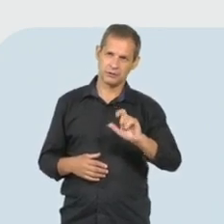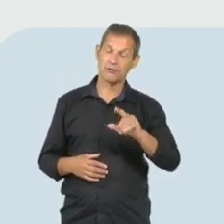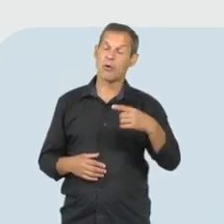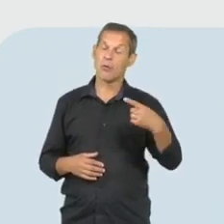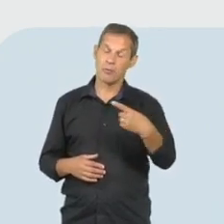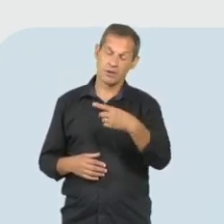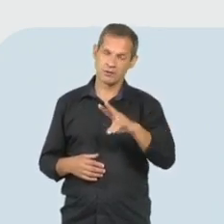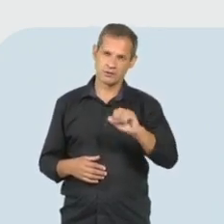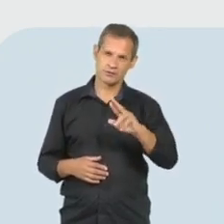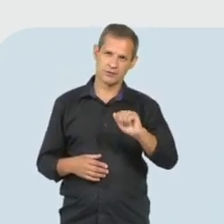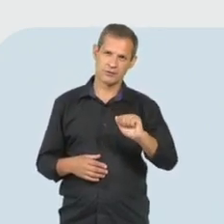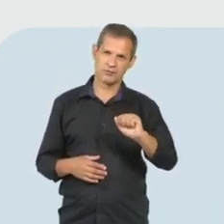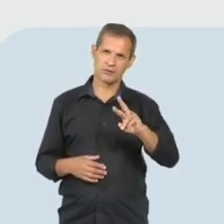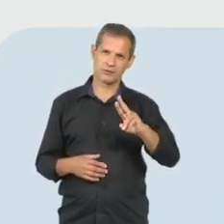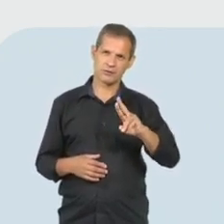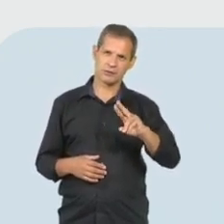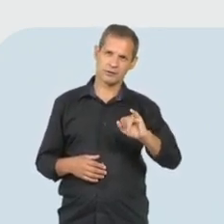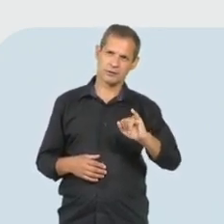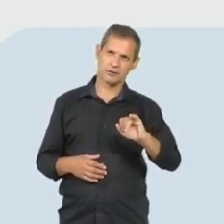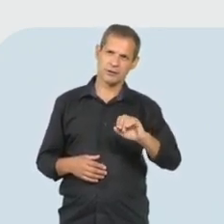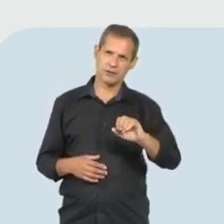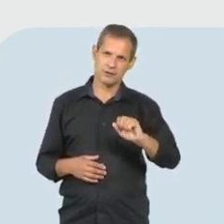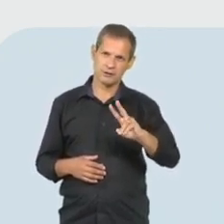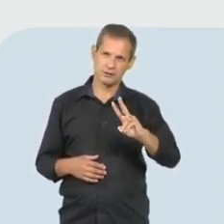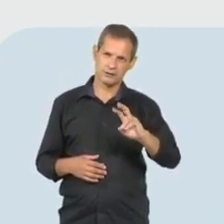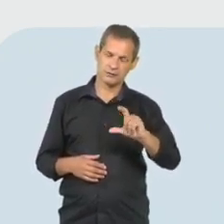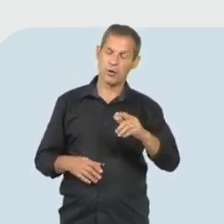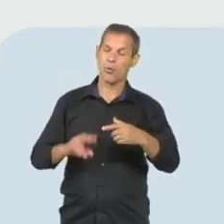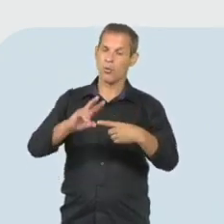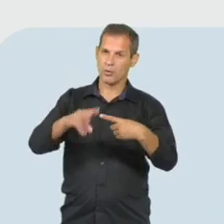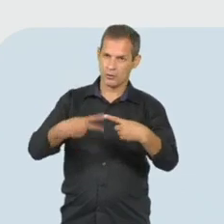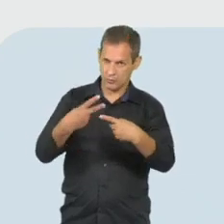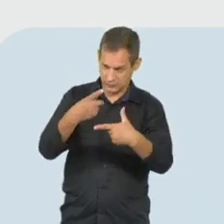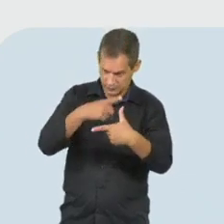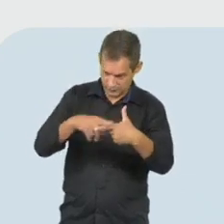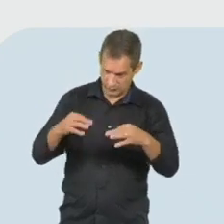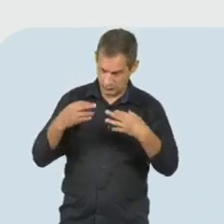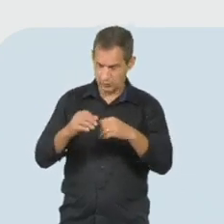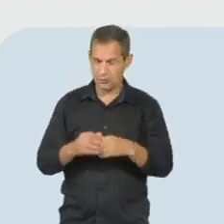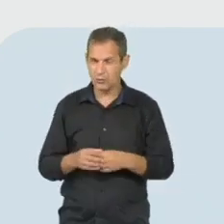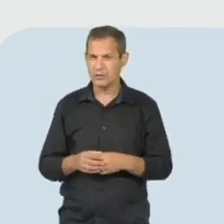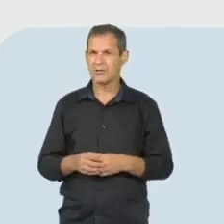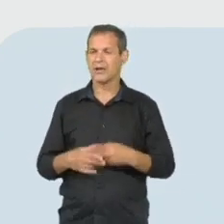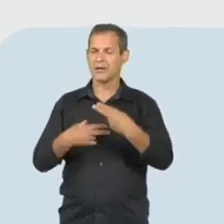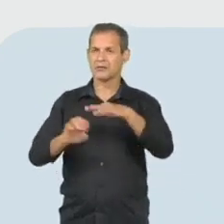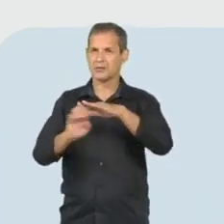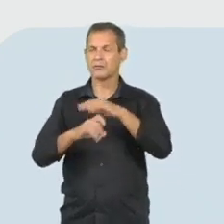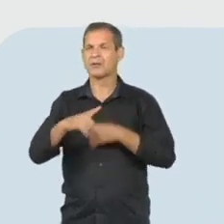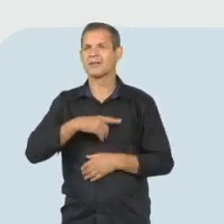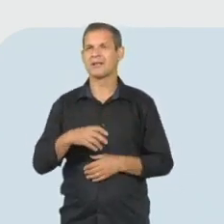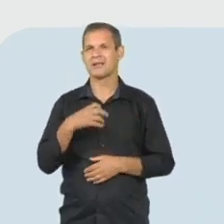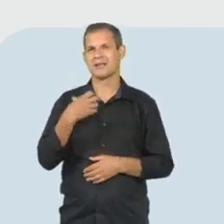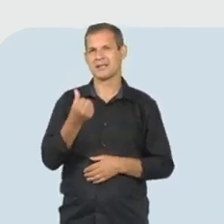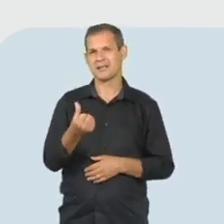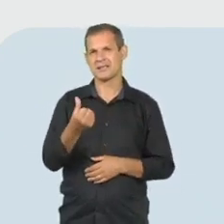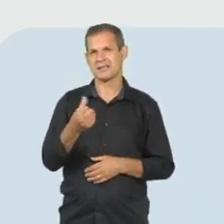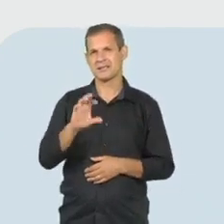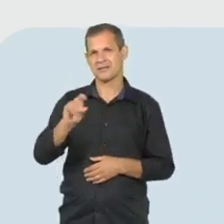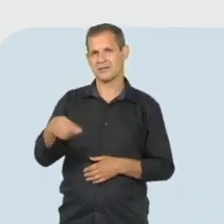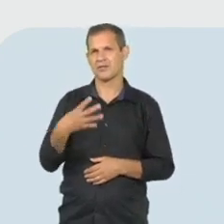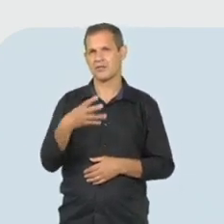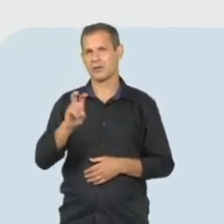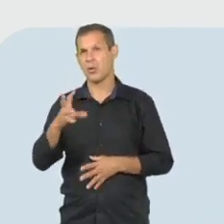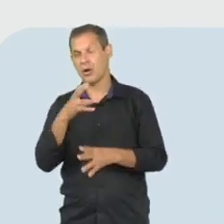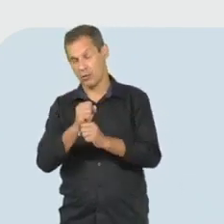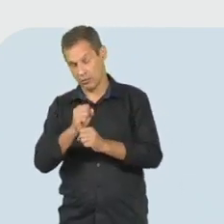ao quadrado e dividi pelo total de itens lá que essa empresa tem, chegando a 60,45. Então,